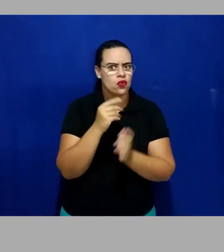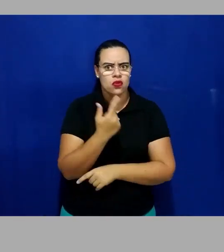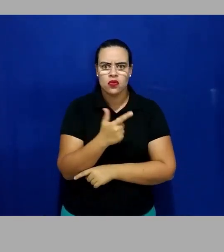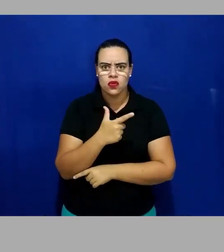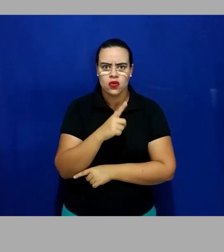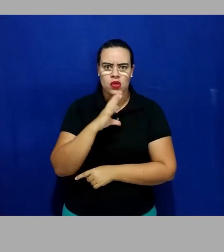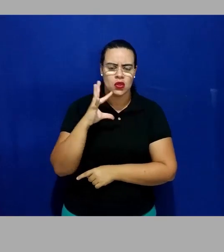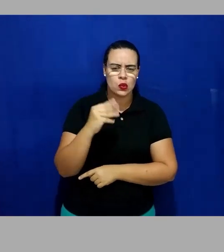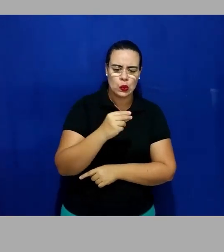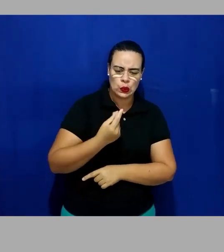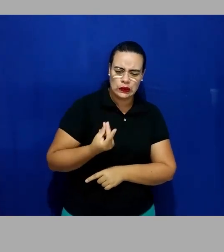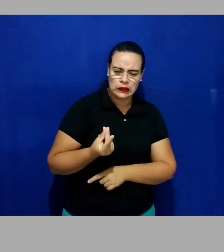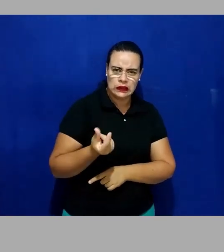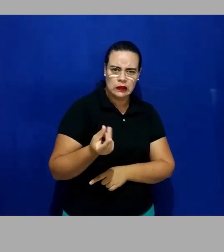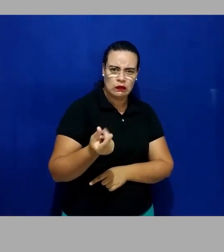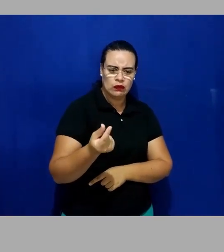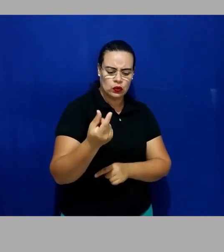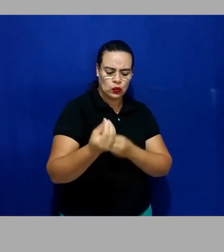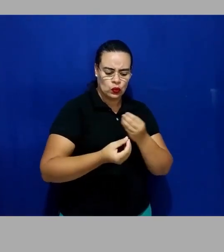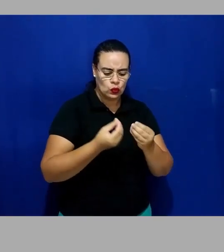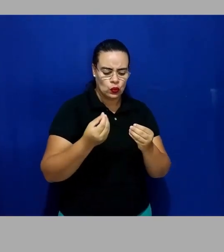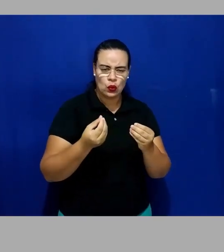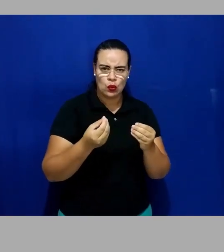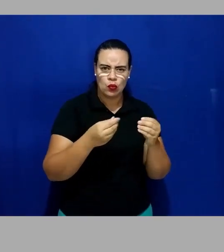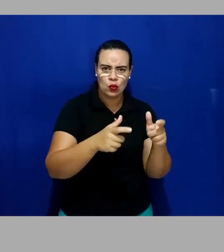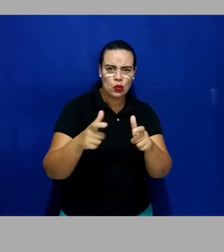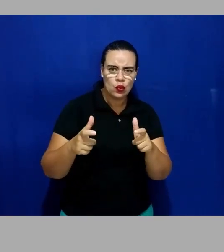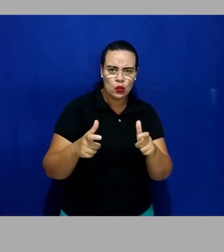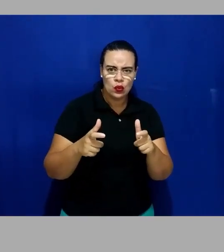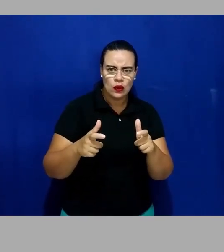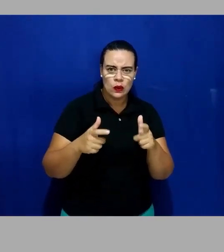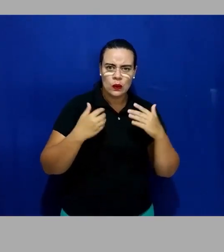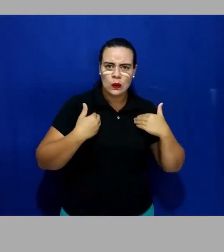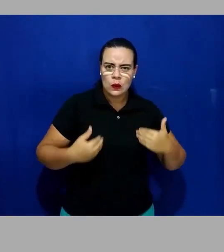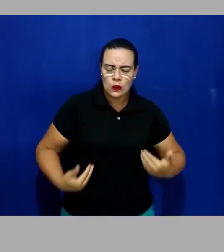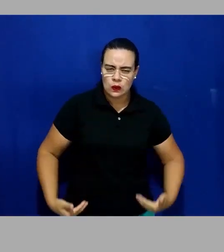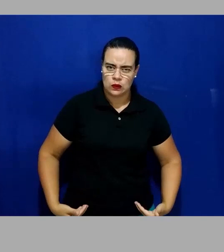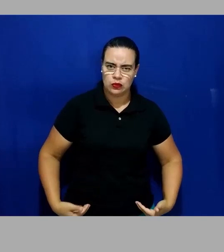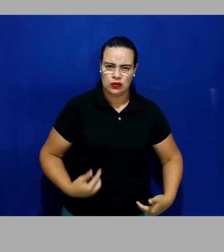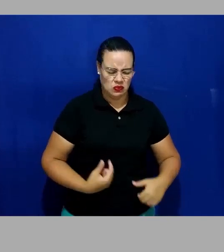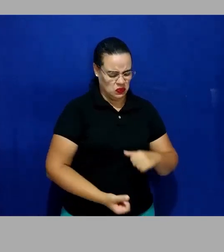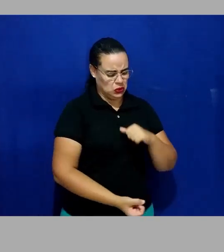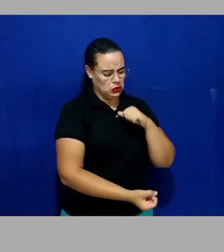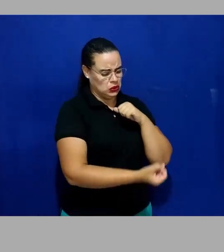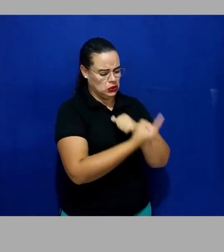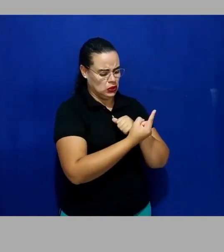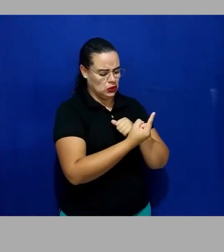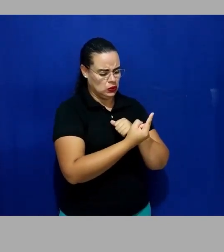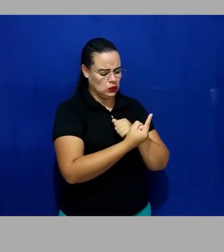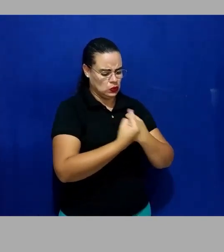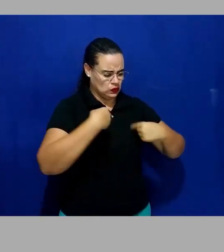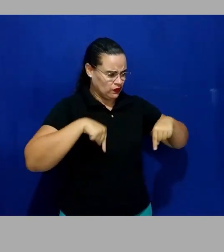sem conteúdo. Tudo se desprega em infinitas assembleias de estados orgânicos, as sugestões mais